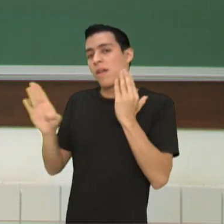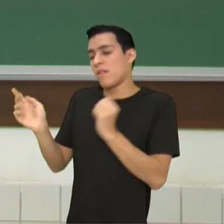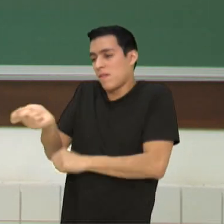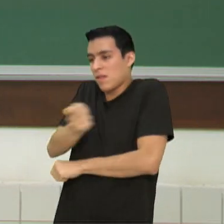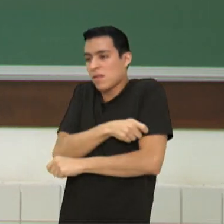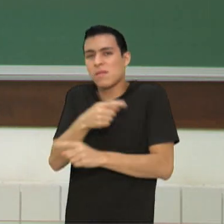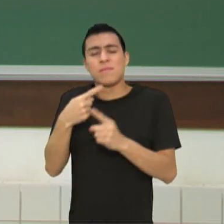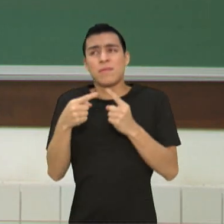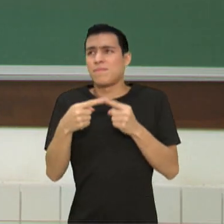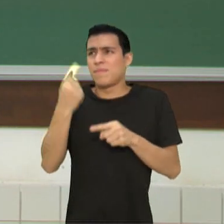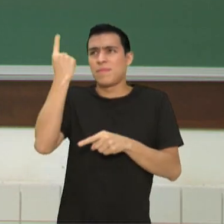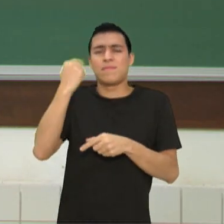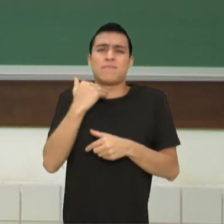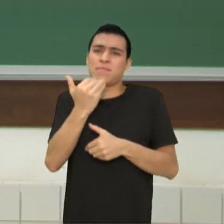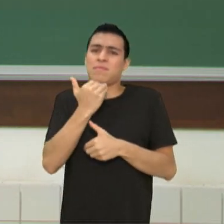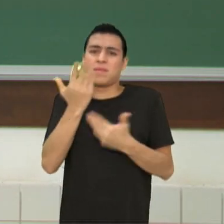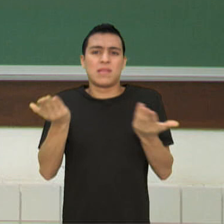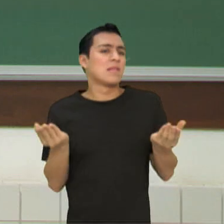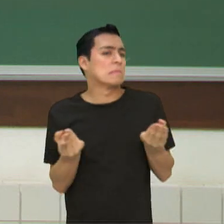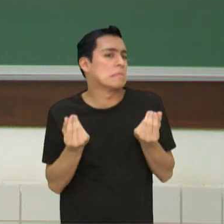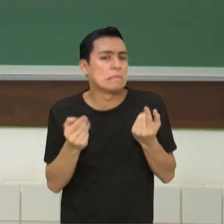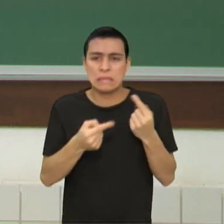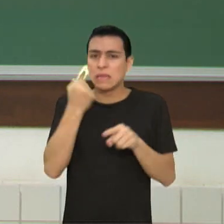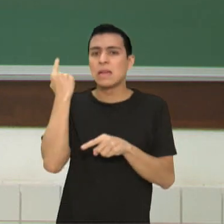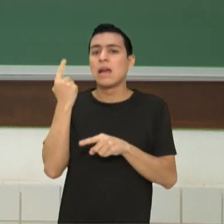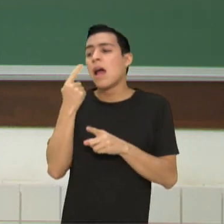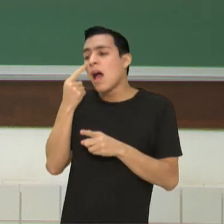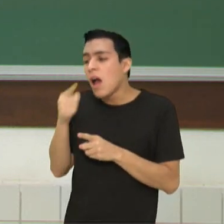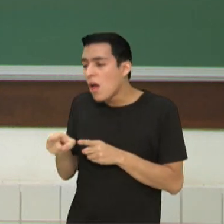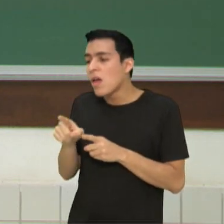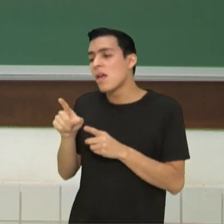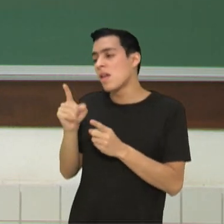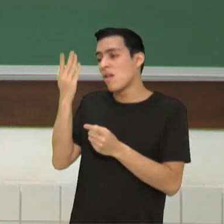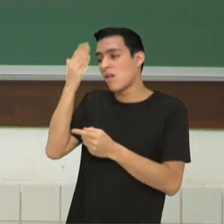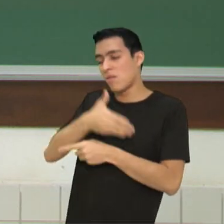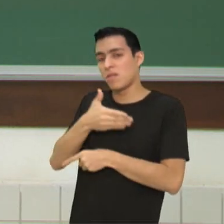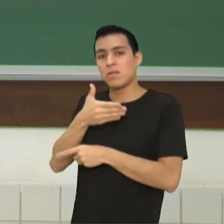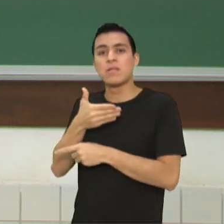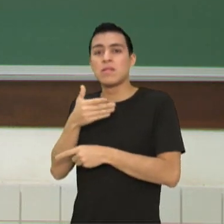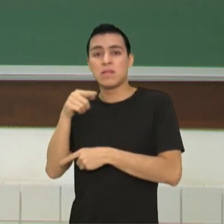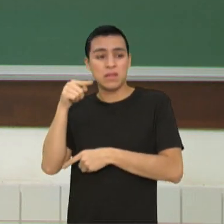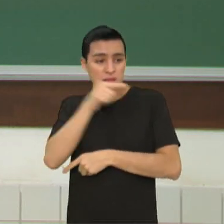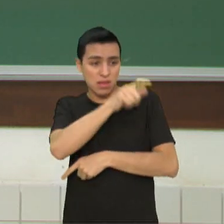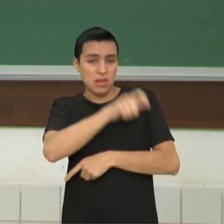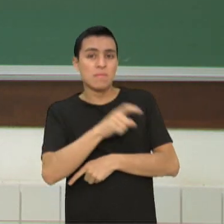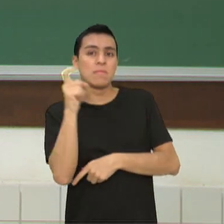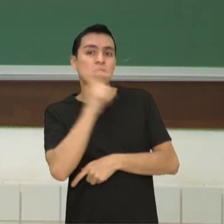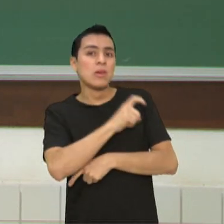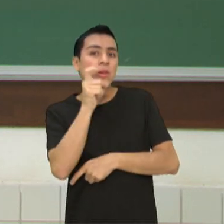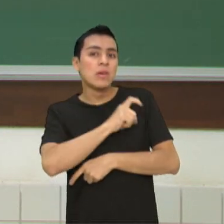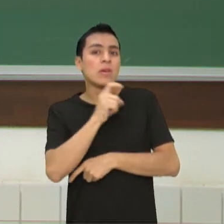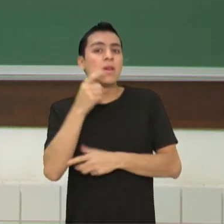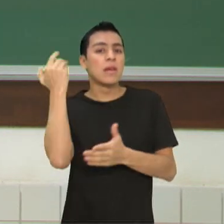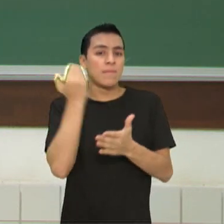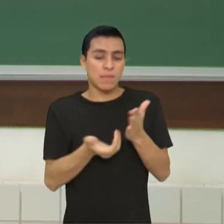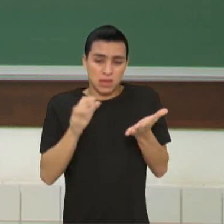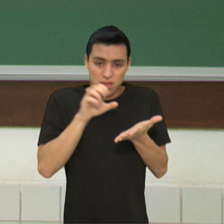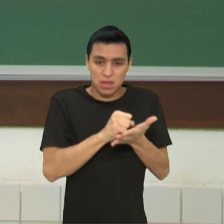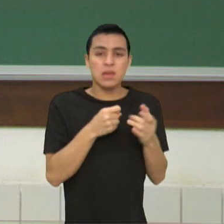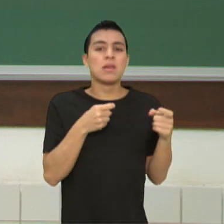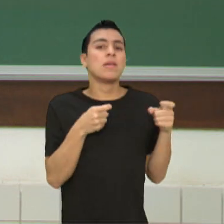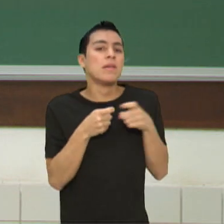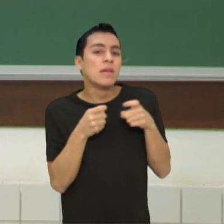é ilógico isso. Não faz sentido e a descoberta foi comprovada, que ele mentiu. Ele perdeu o registro